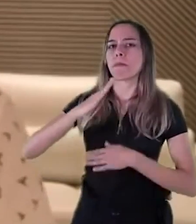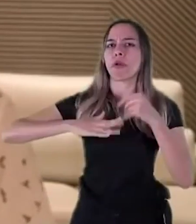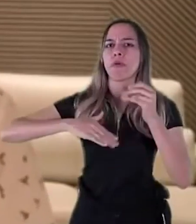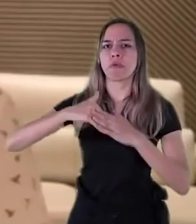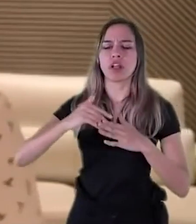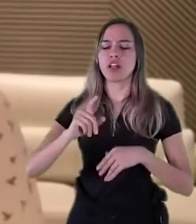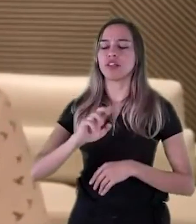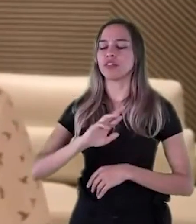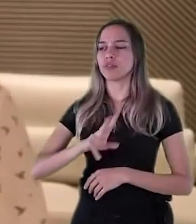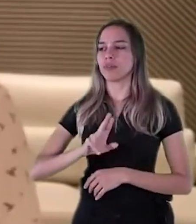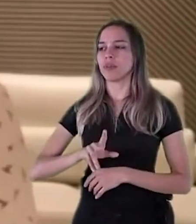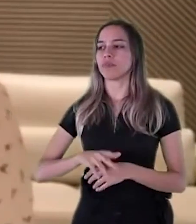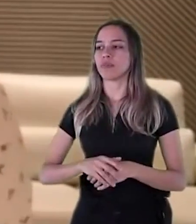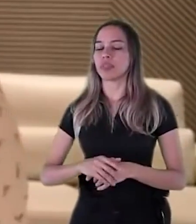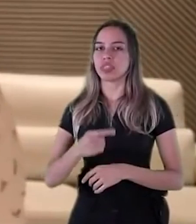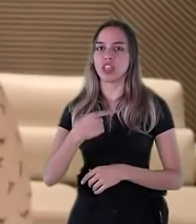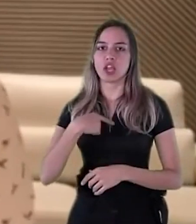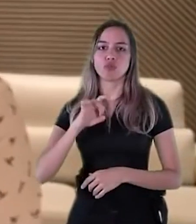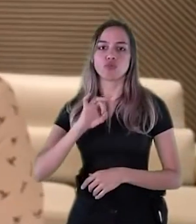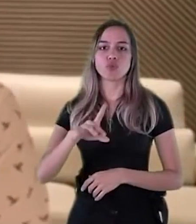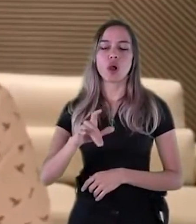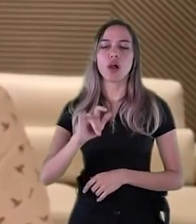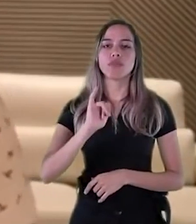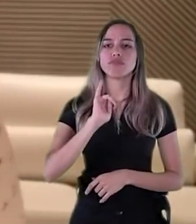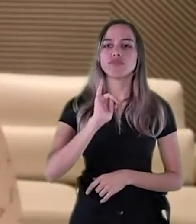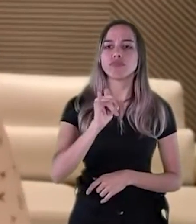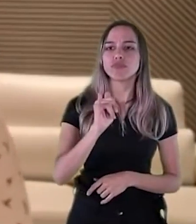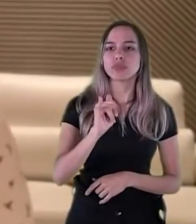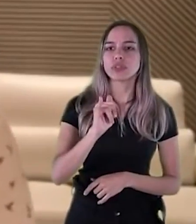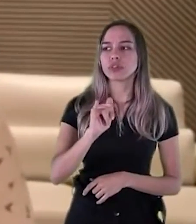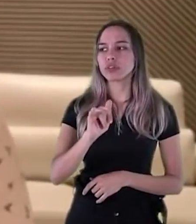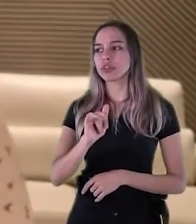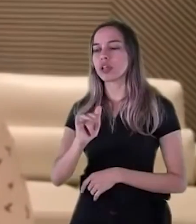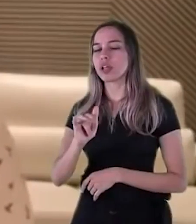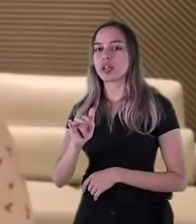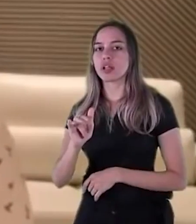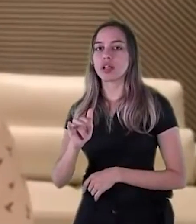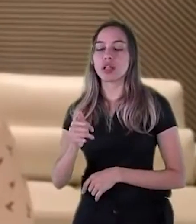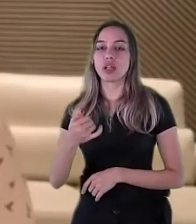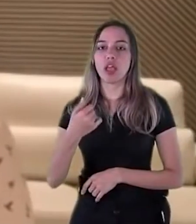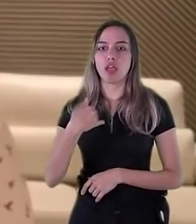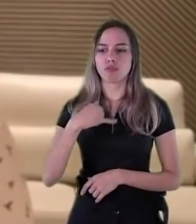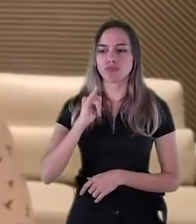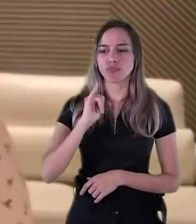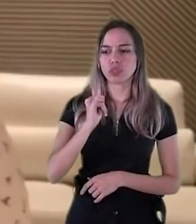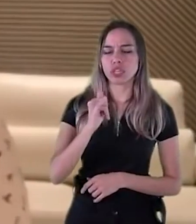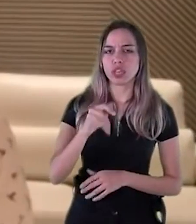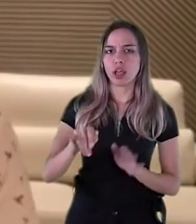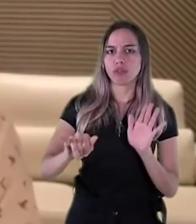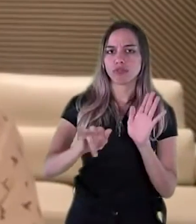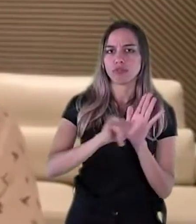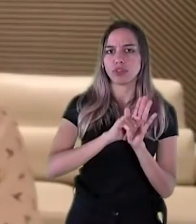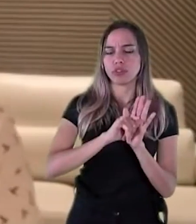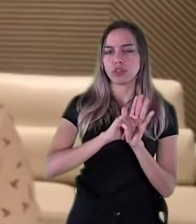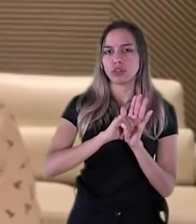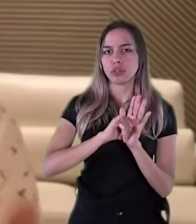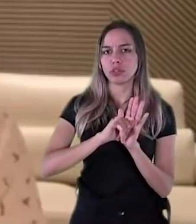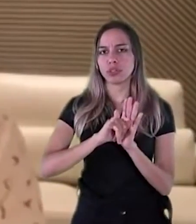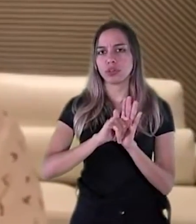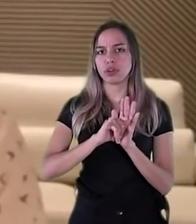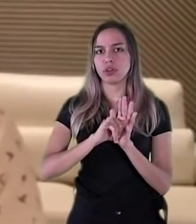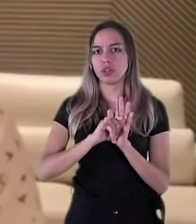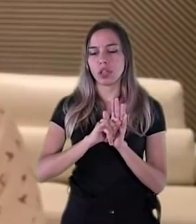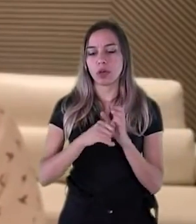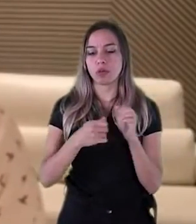é filosoficamente tratar a questão, mas para tratar a questão filosófica da identidade, de alguma forma eu precisei dar